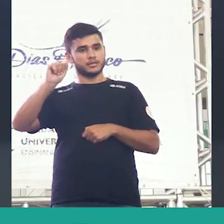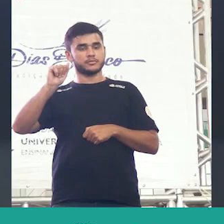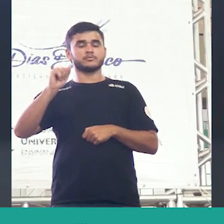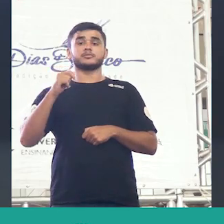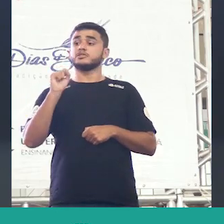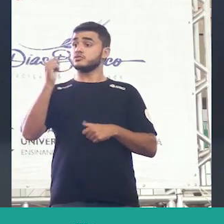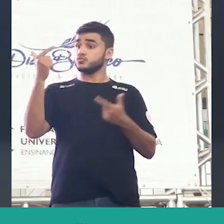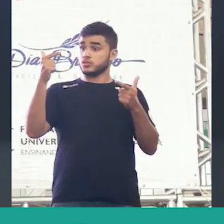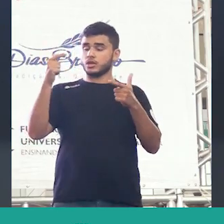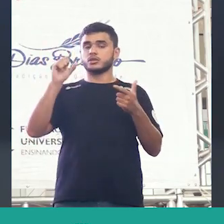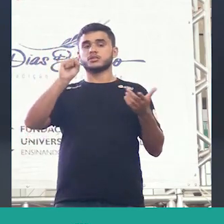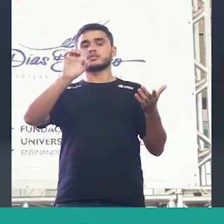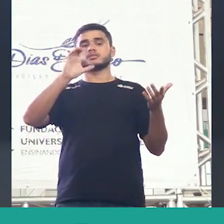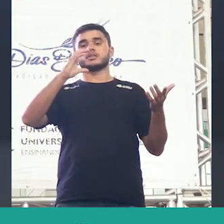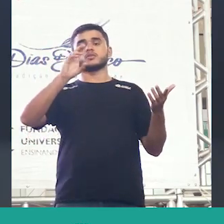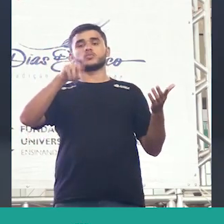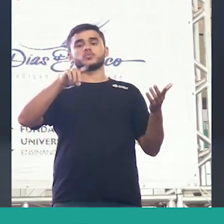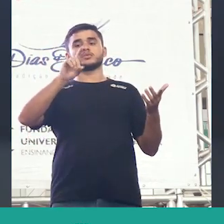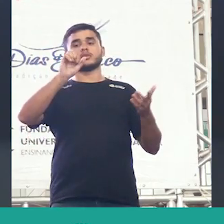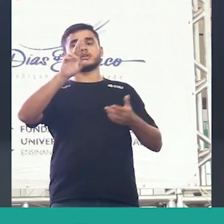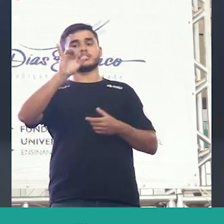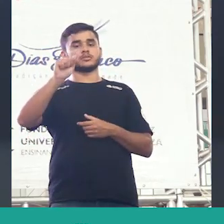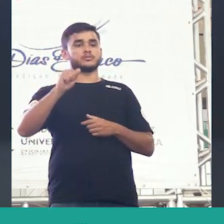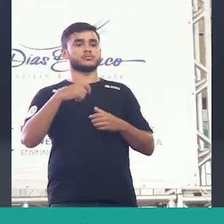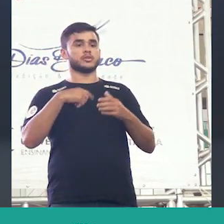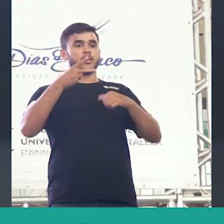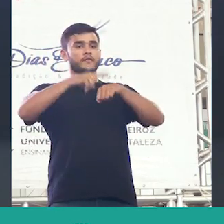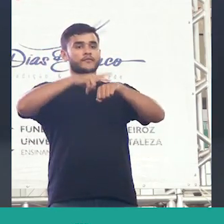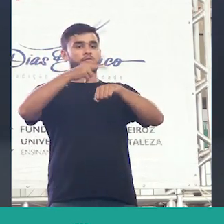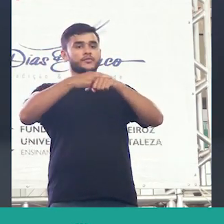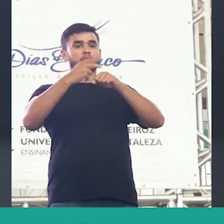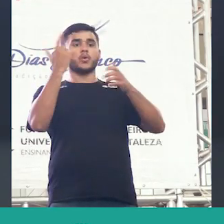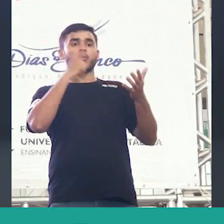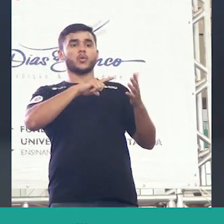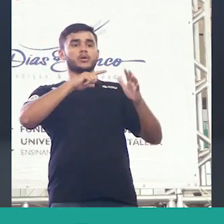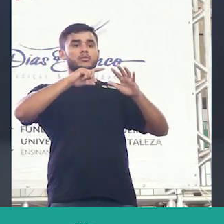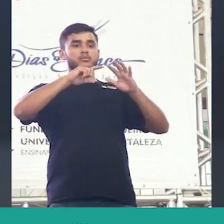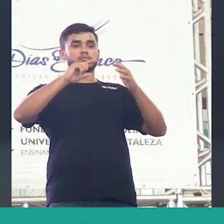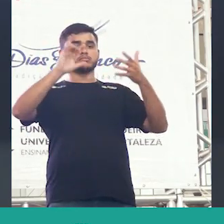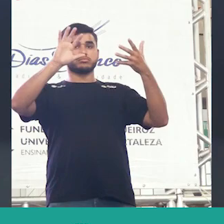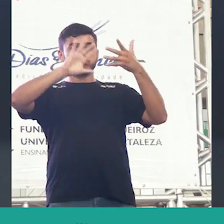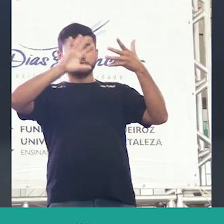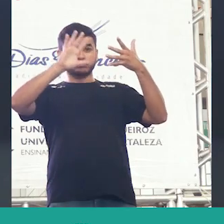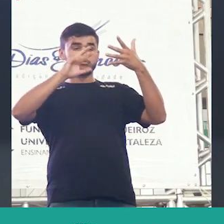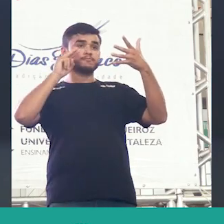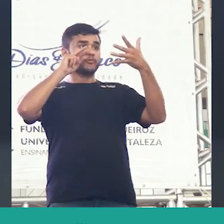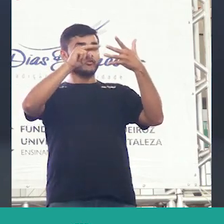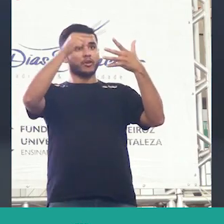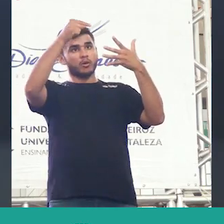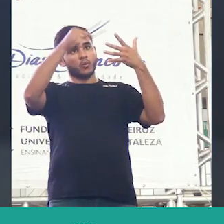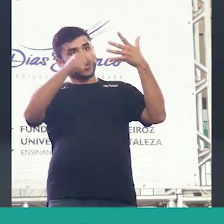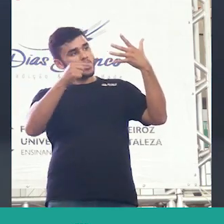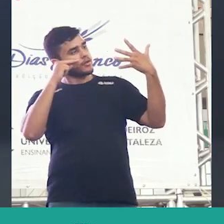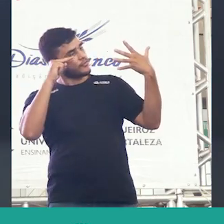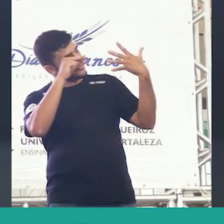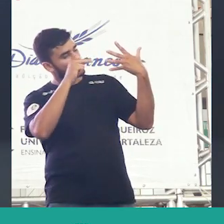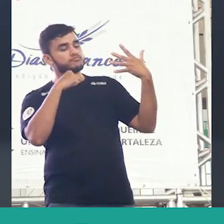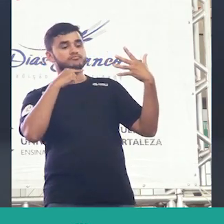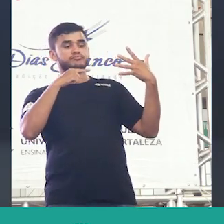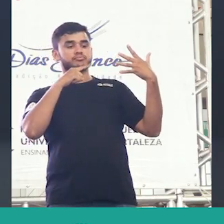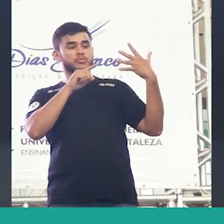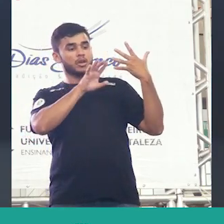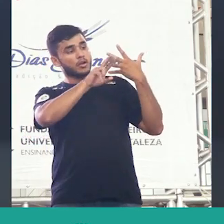luz própria, é uma fonte de luz o quê? Eu consigo ver um vidro transparente? Não. Então, se eu não consigo ver um